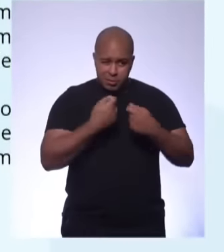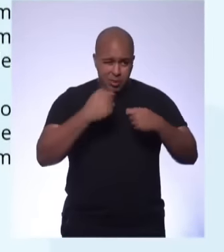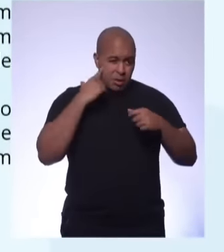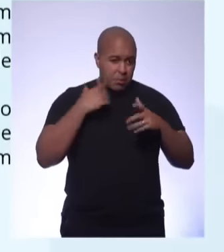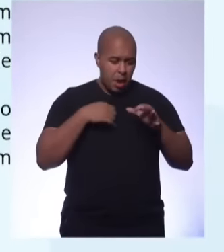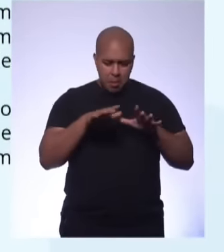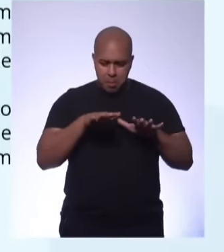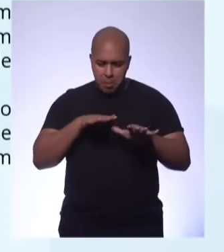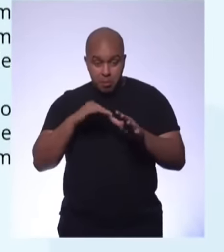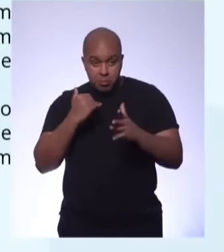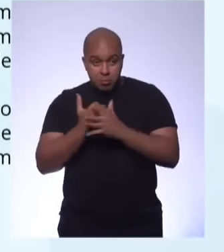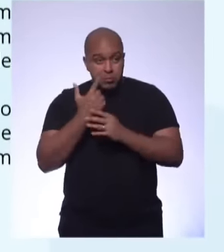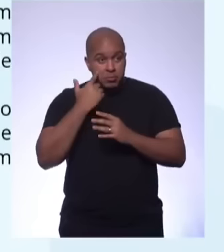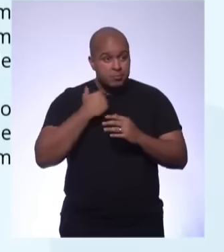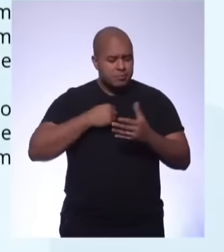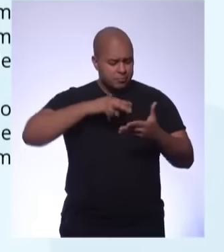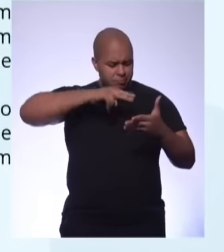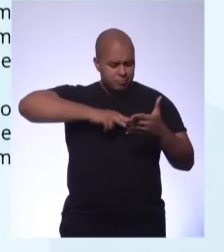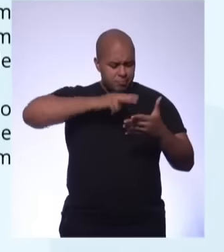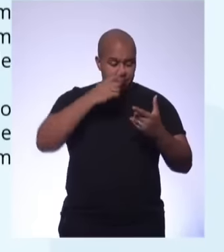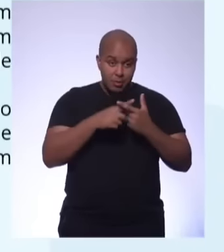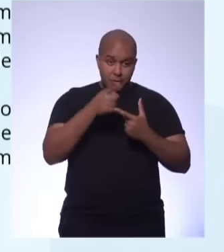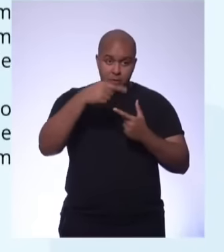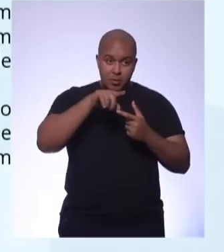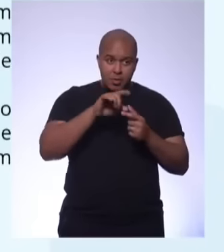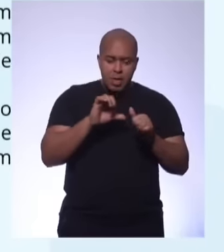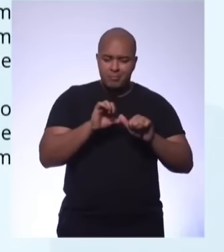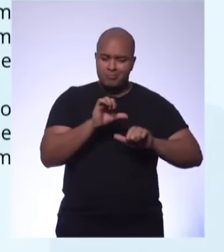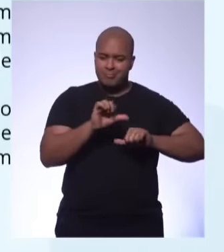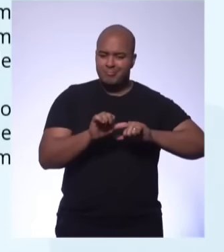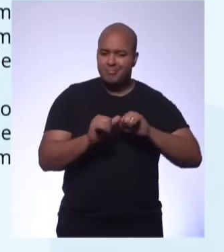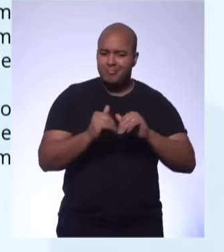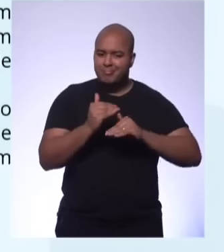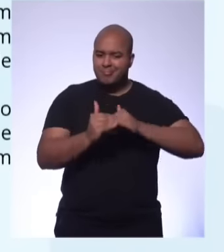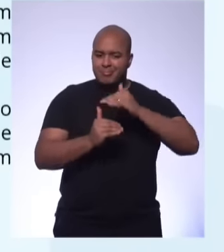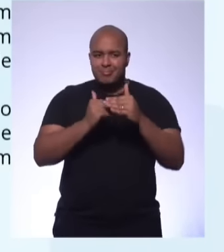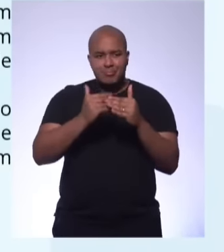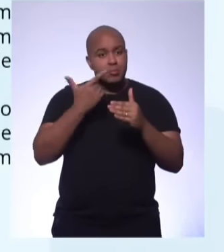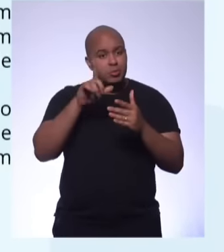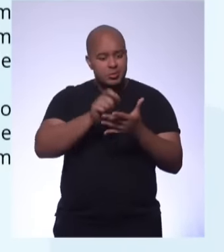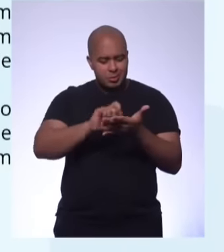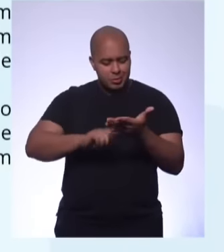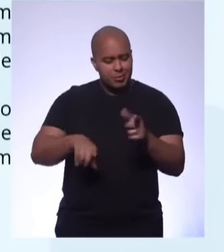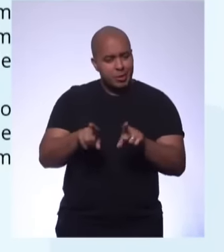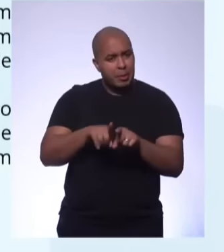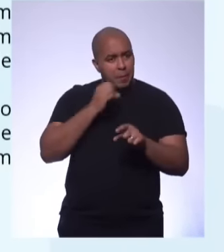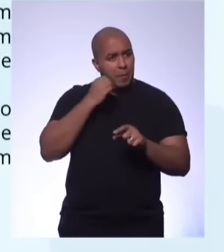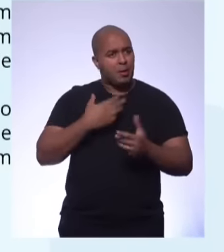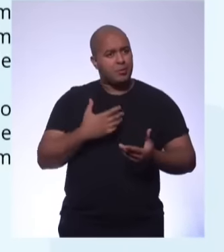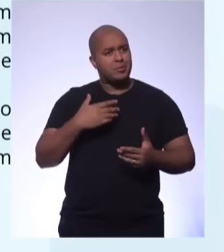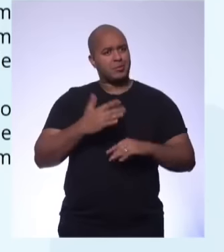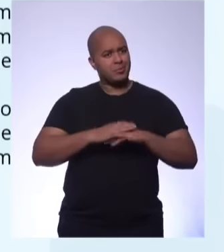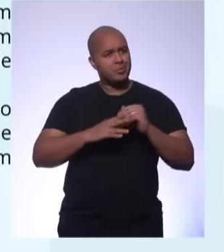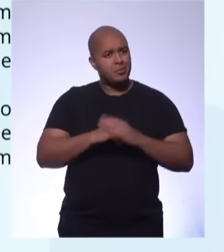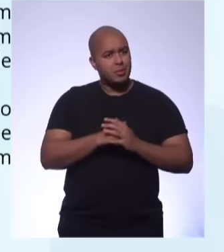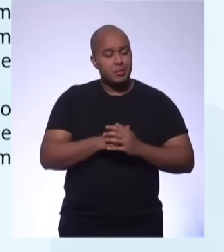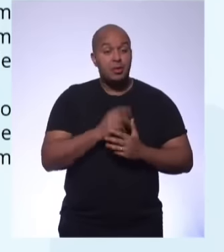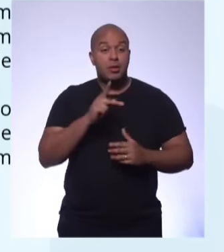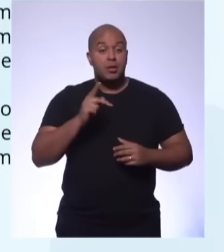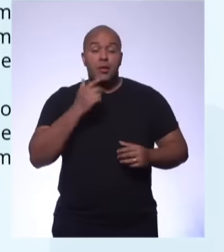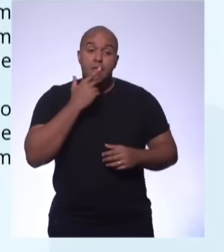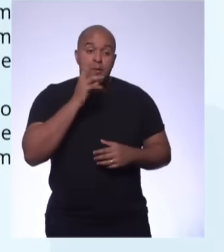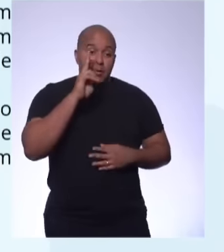a nossa competência leitora para que vocês se transformem em bons escritores. Professor Carlos, por gentileza. Vamos lá? Eu leio daqui